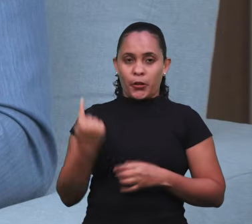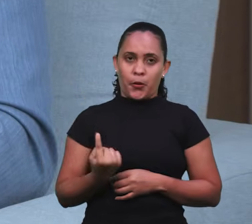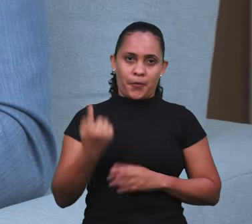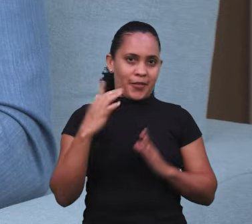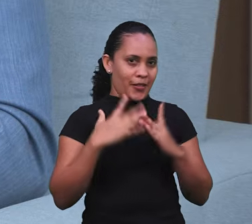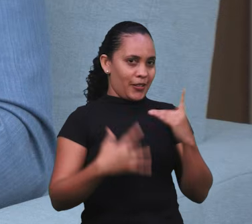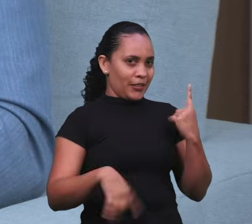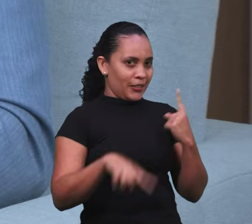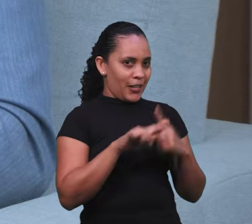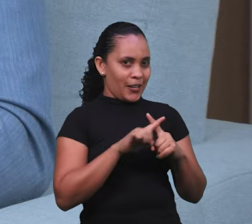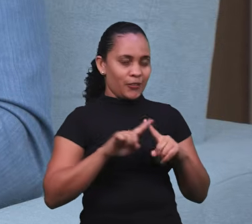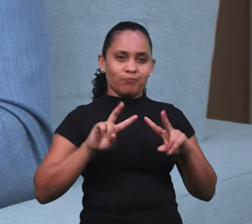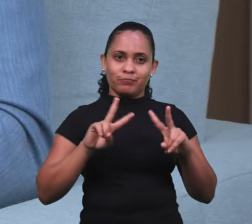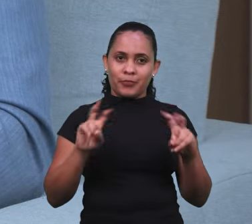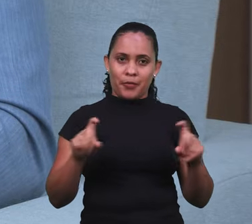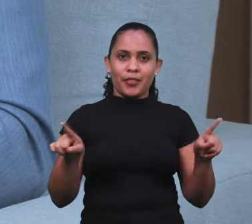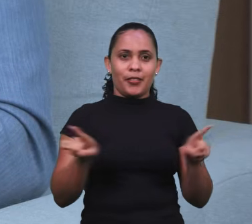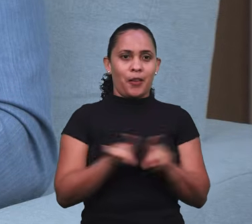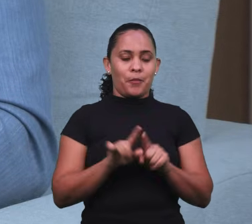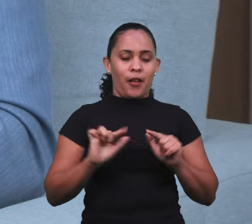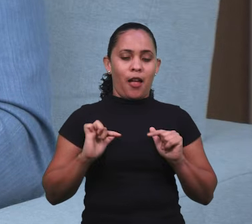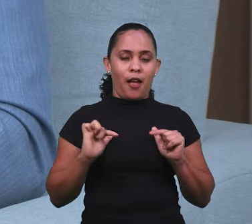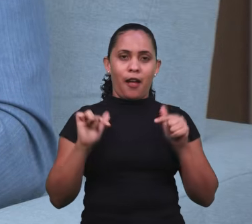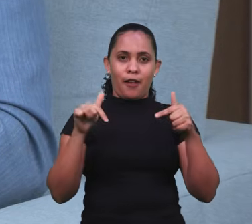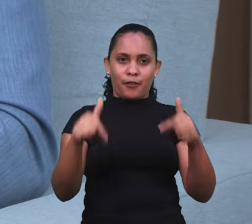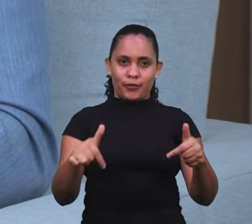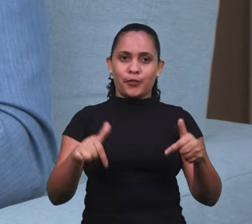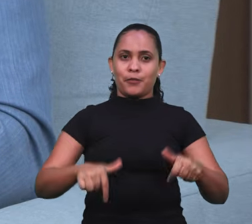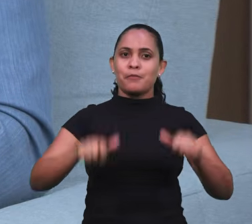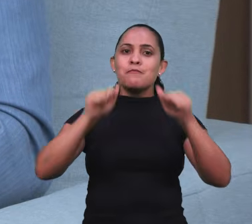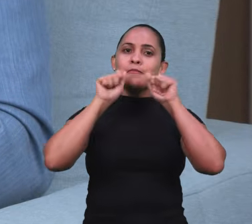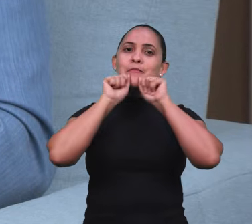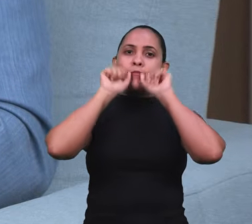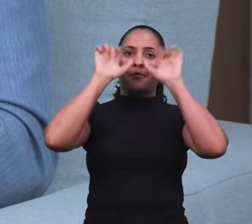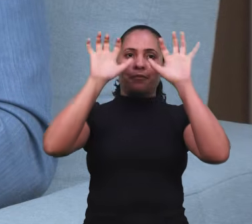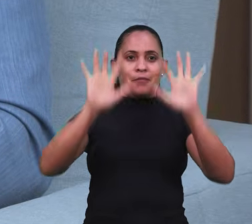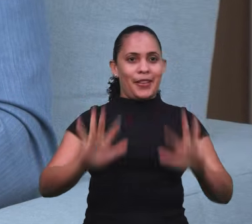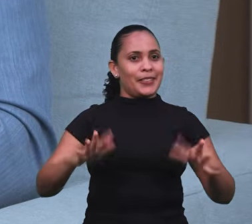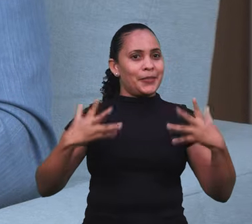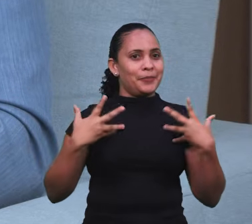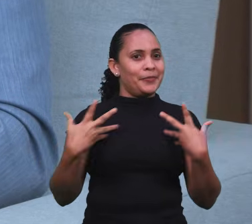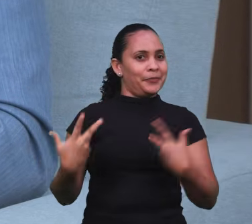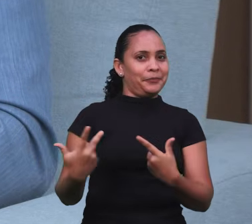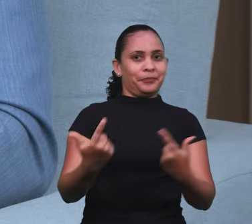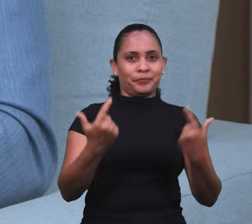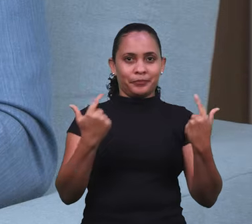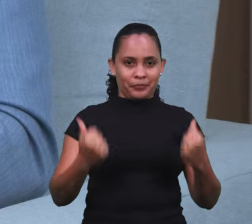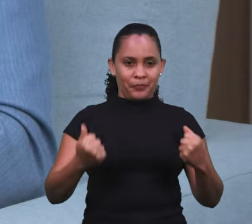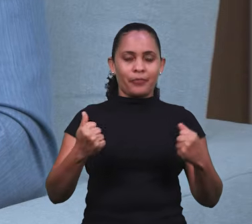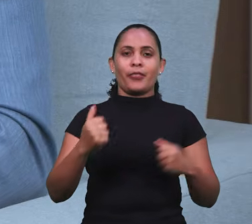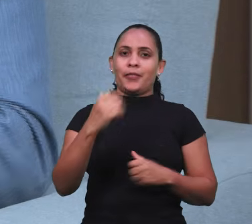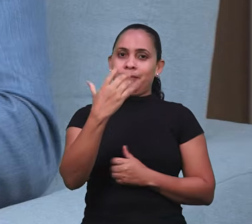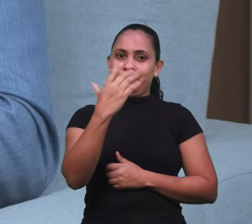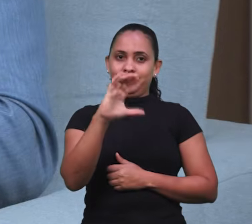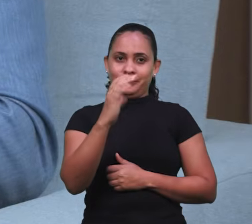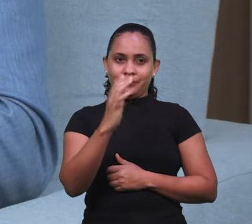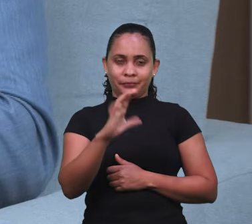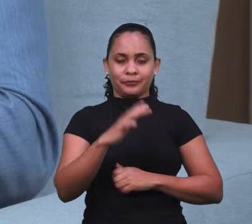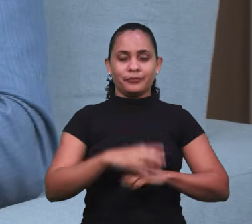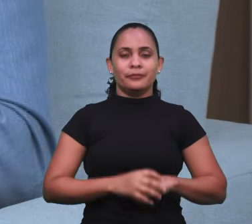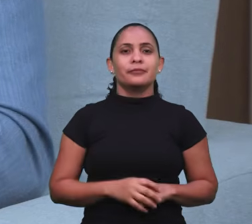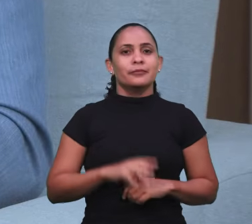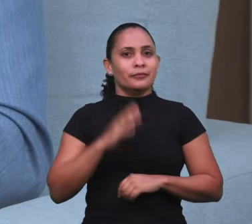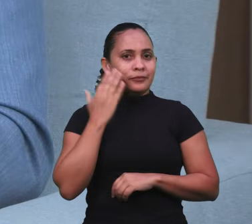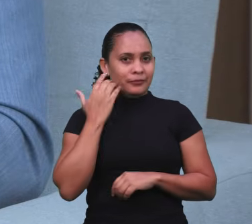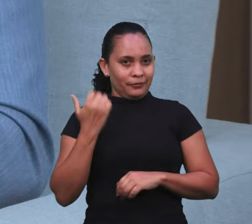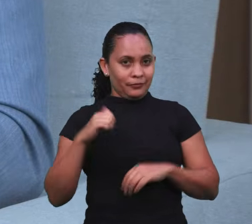igrejas também, onde o Senhor tem operado grandes bênçãos. Uma igreja que está no município de Cariacica. Daqui a pouco